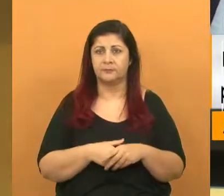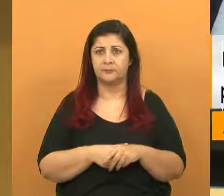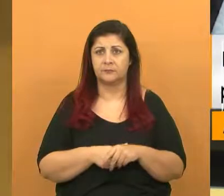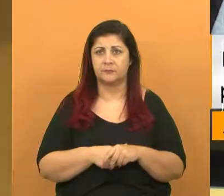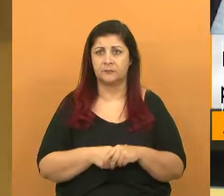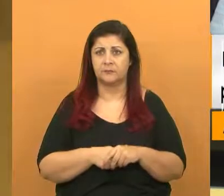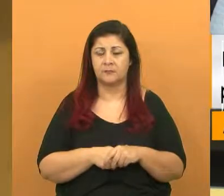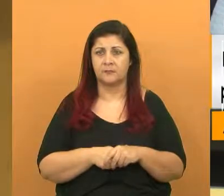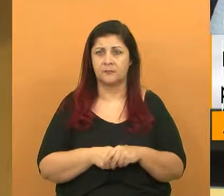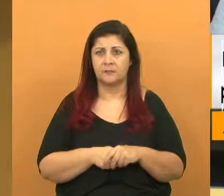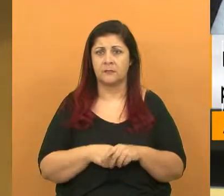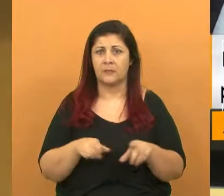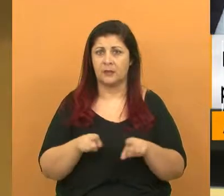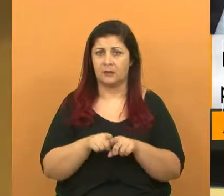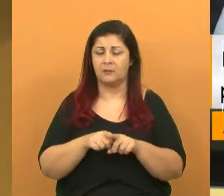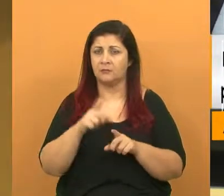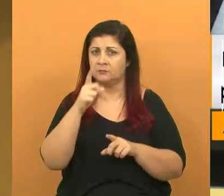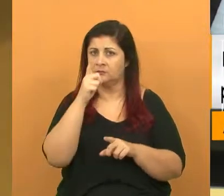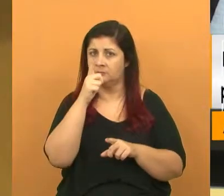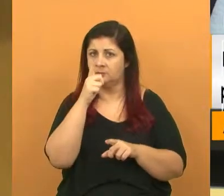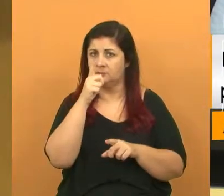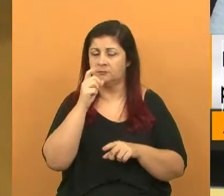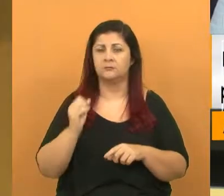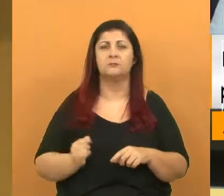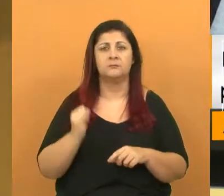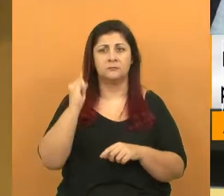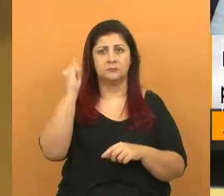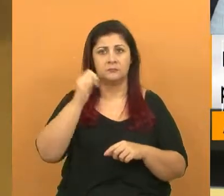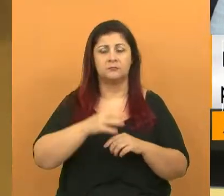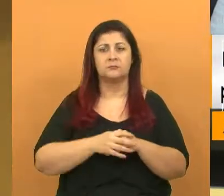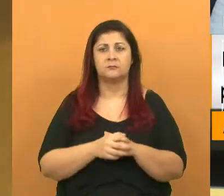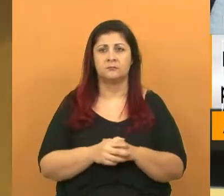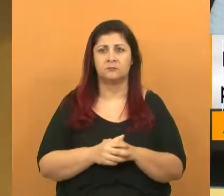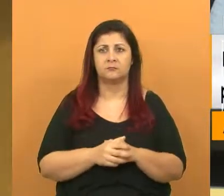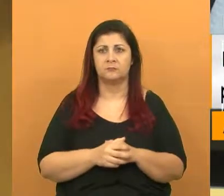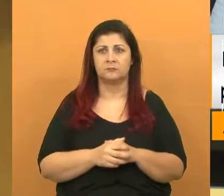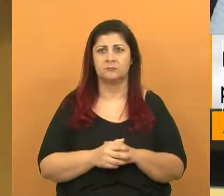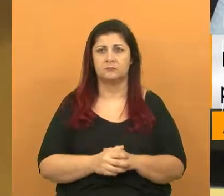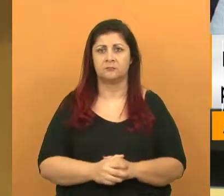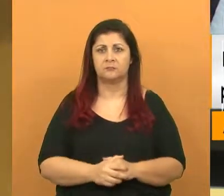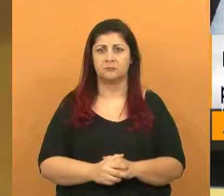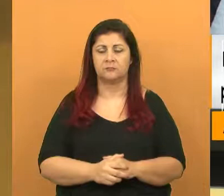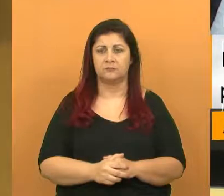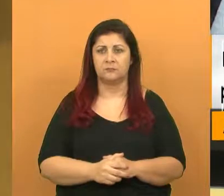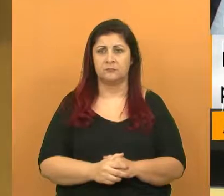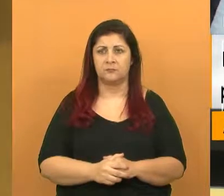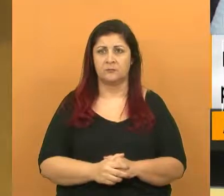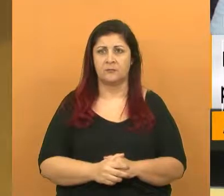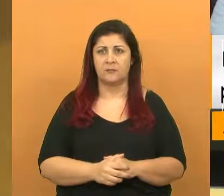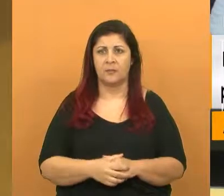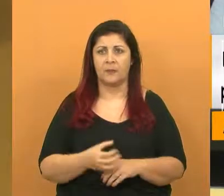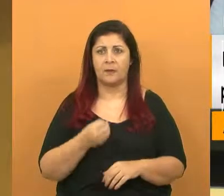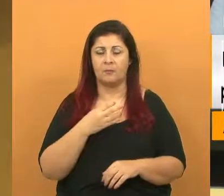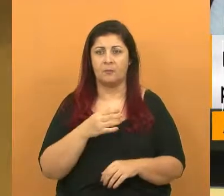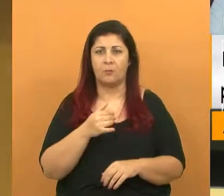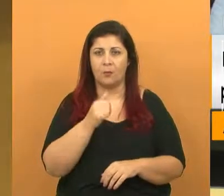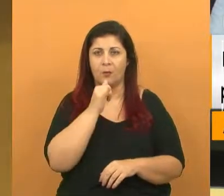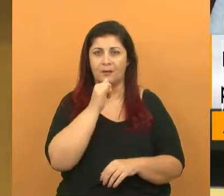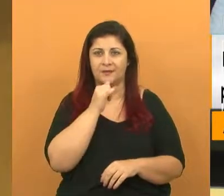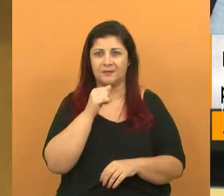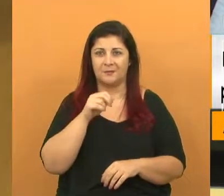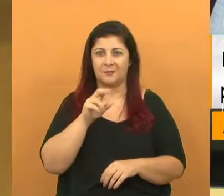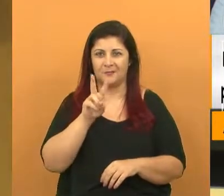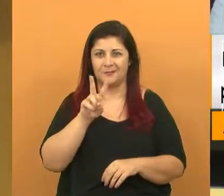o câncer de próstata é importante, por isso salientou aqui, foi bem exemplificado aqui pelo vereador